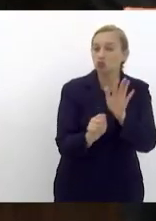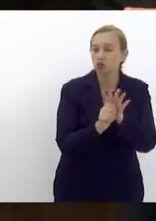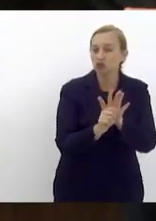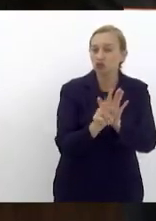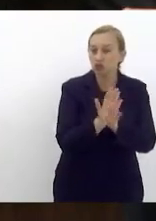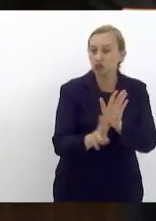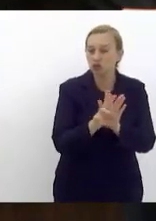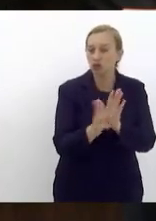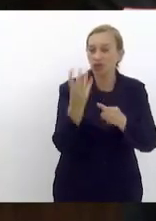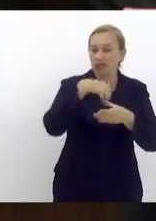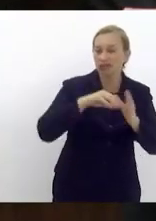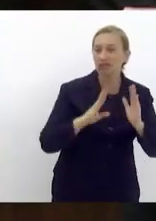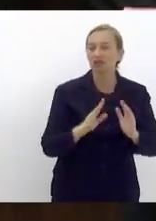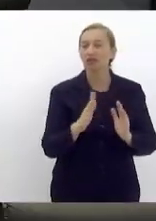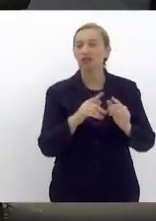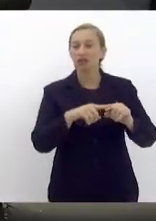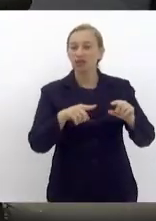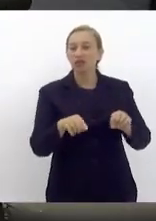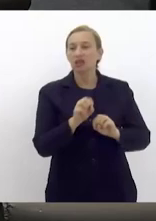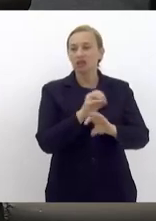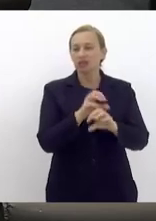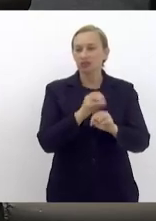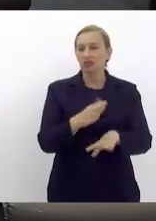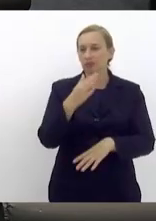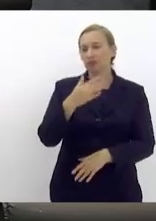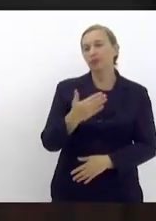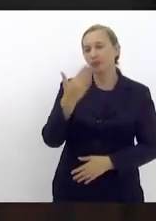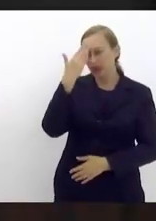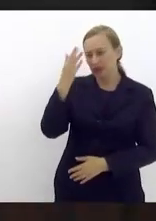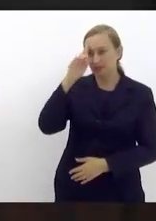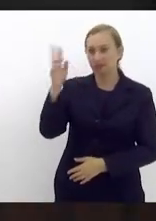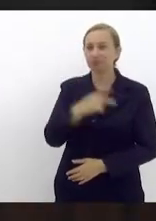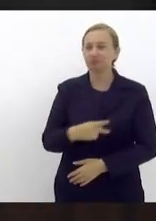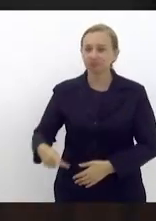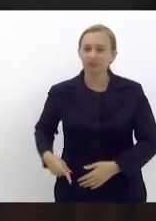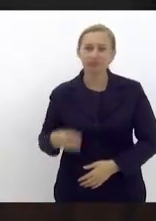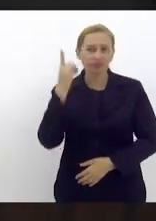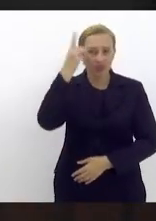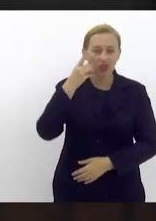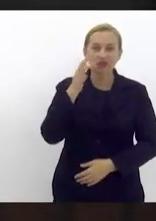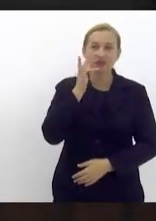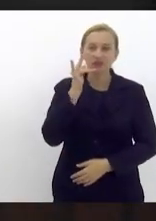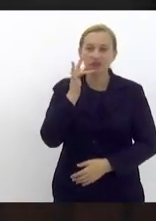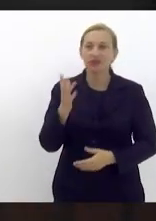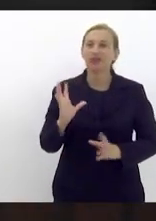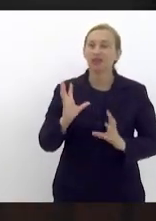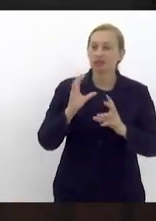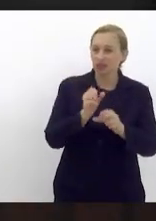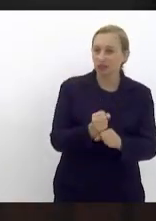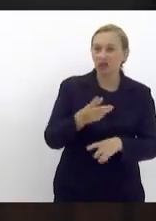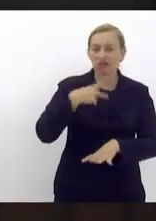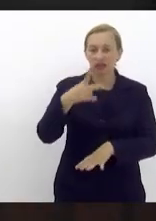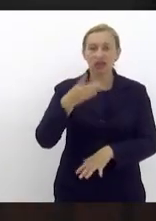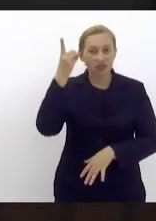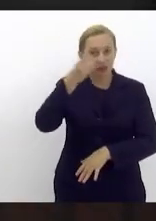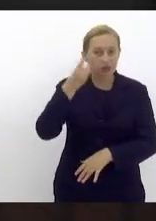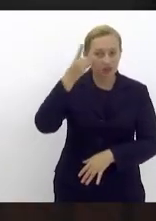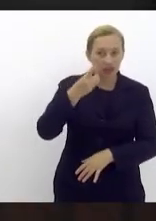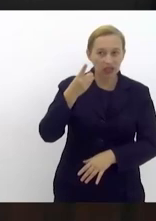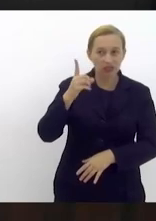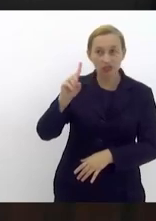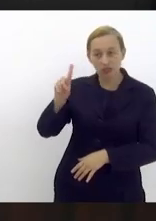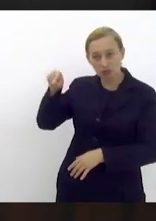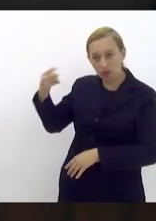de sala de aula. Muito obrigado, presidente. Deputado Jorge Felipe Neto. Senhora presidente, me somar às falas dos deputados anteriores,